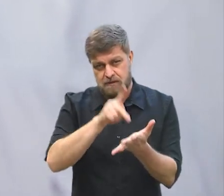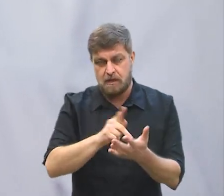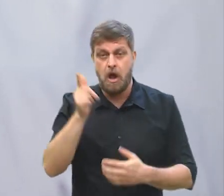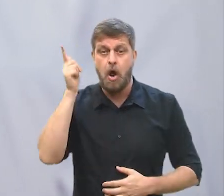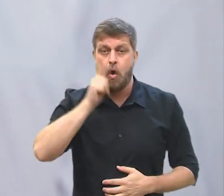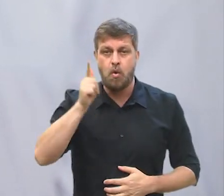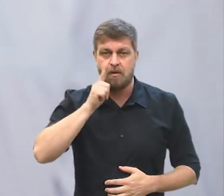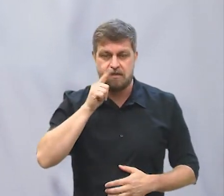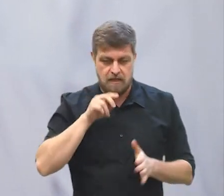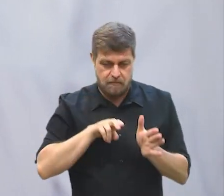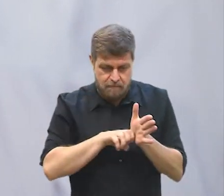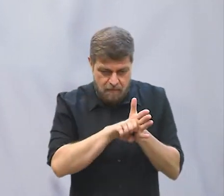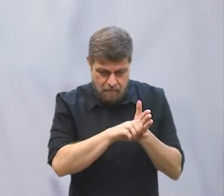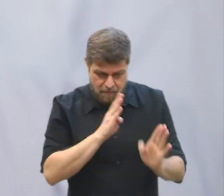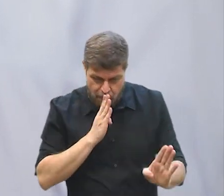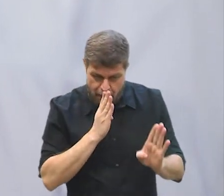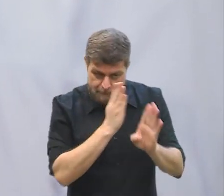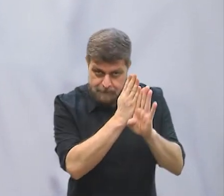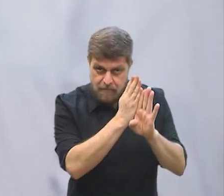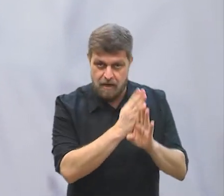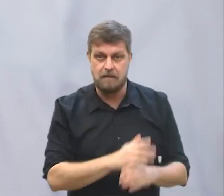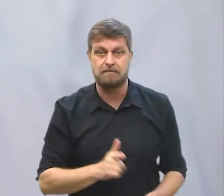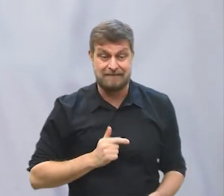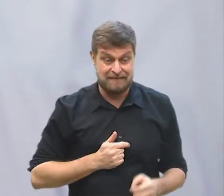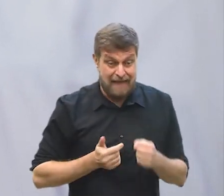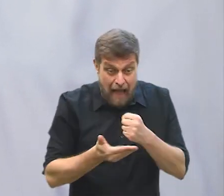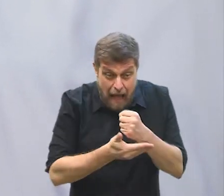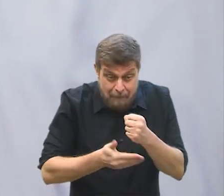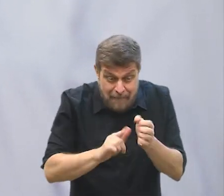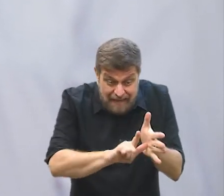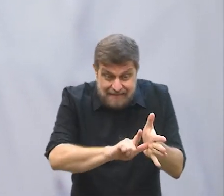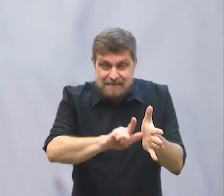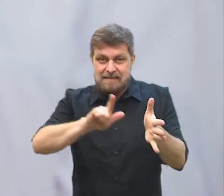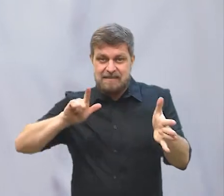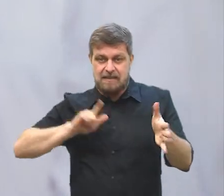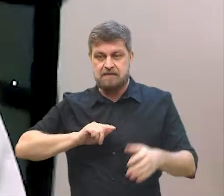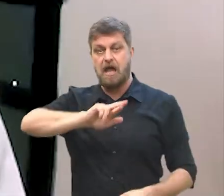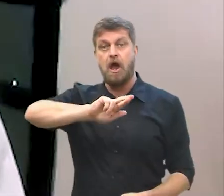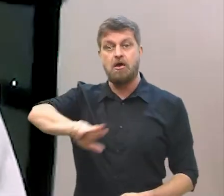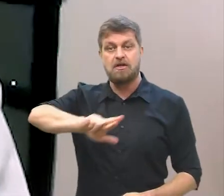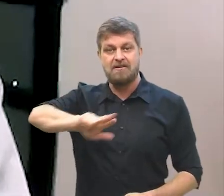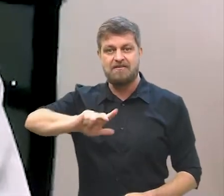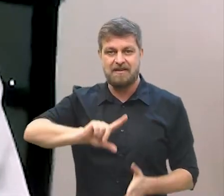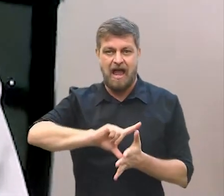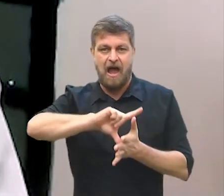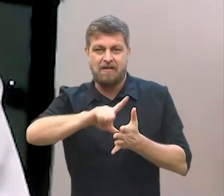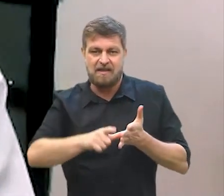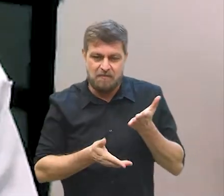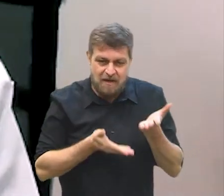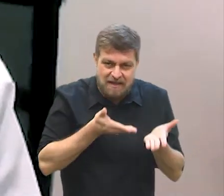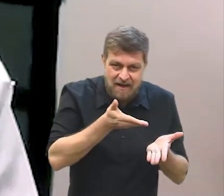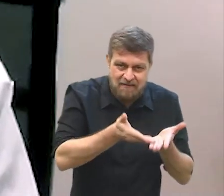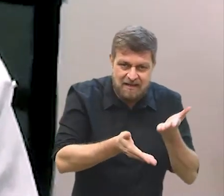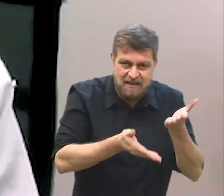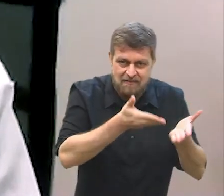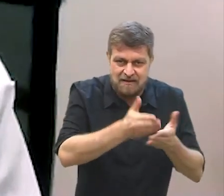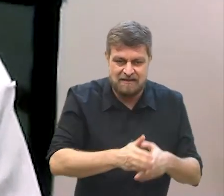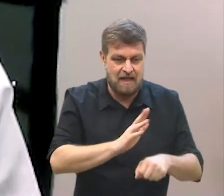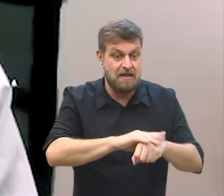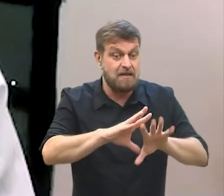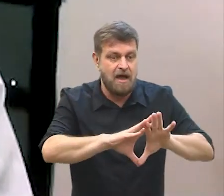um check-up, né, doutora? É importante fazer o exame, né? Exatamente, eu acho que todo mundo, esse ano passou para todo mundo como um